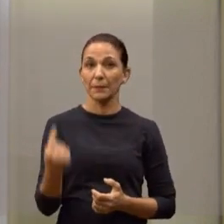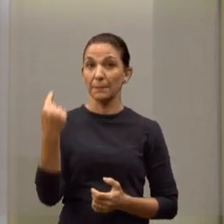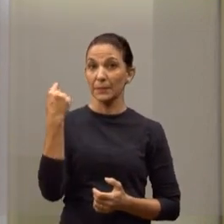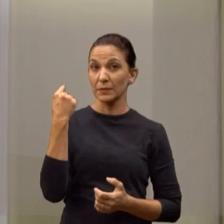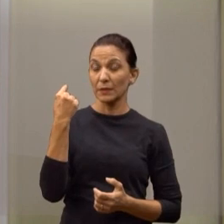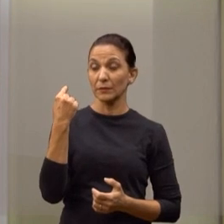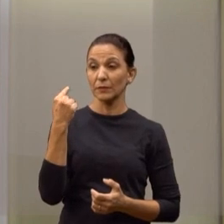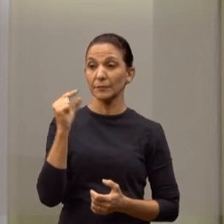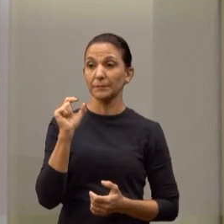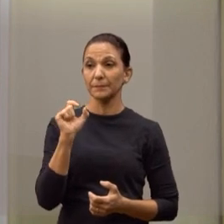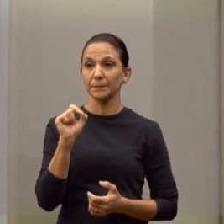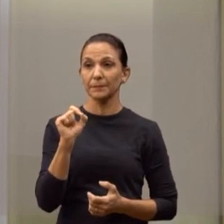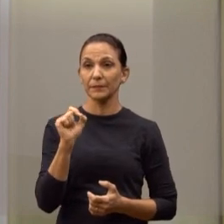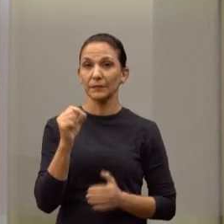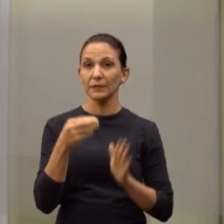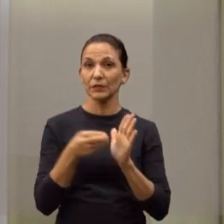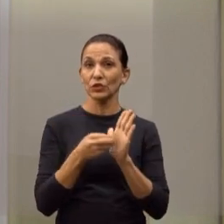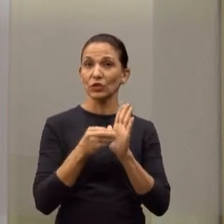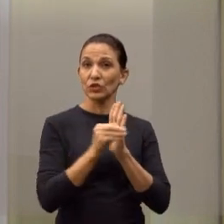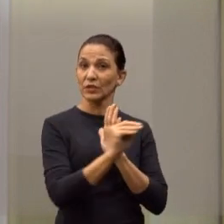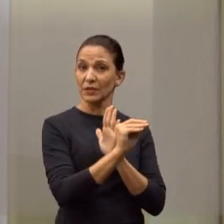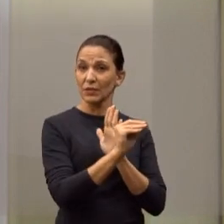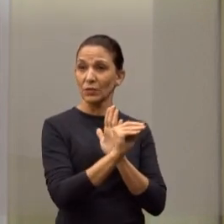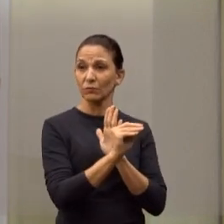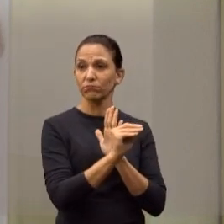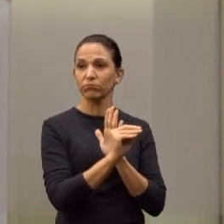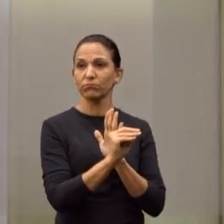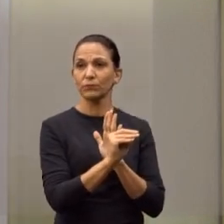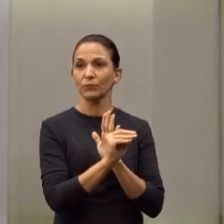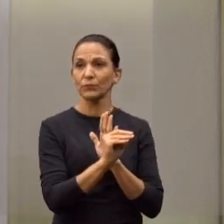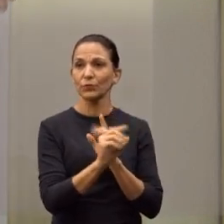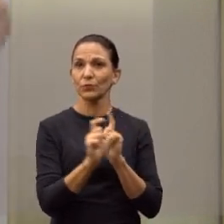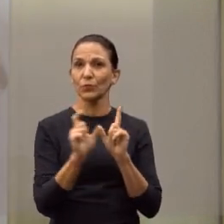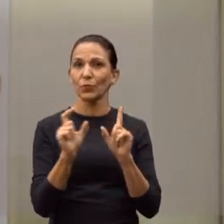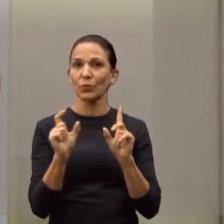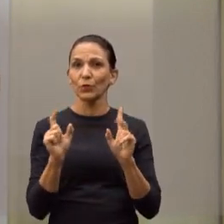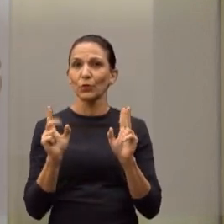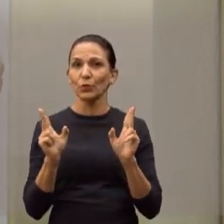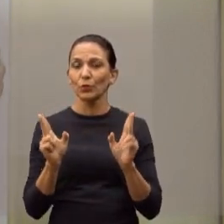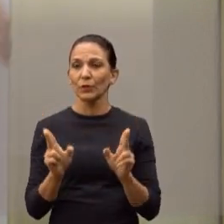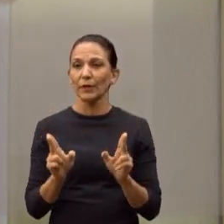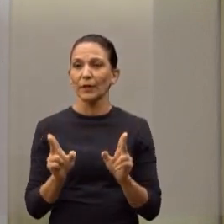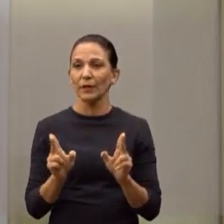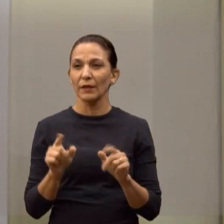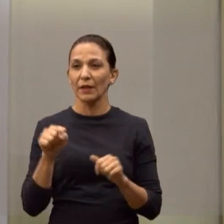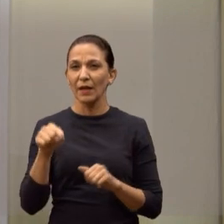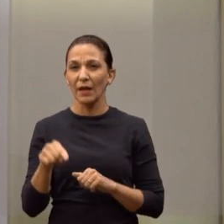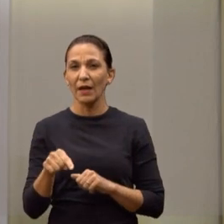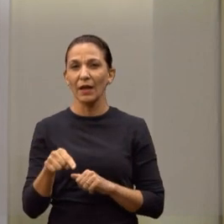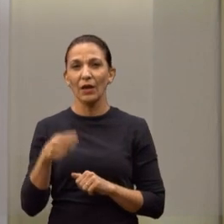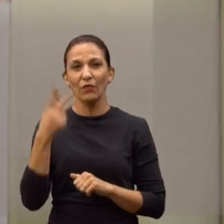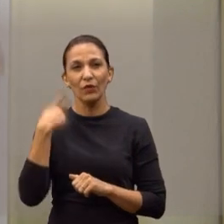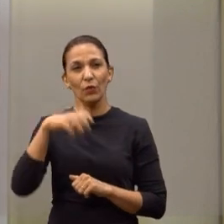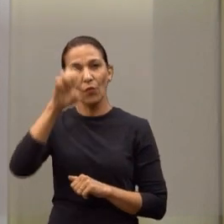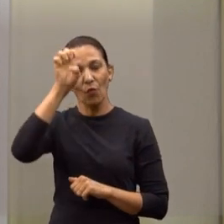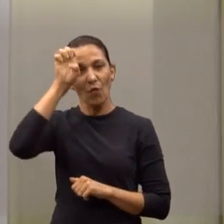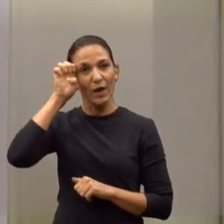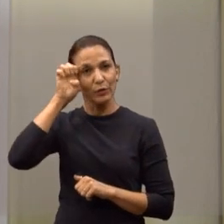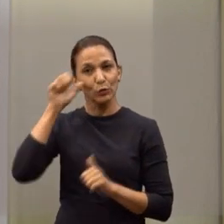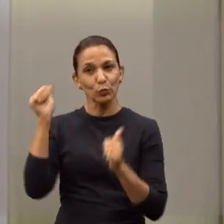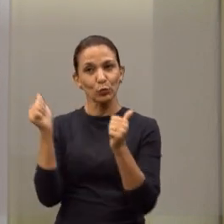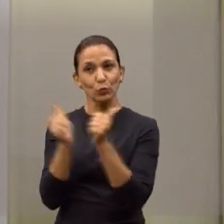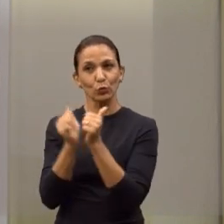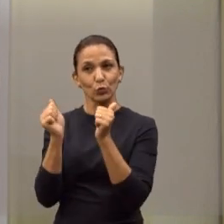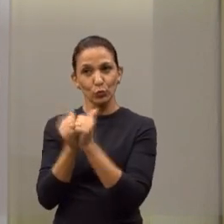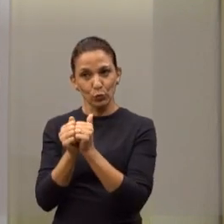Pode pôr as fotos por favor a indicação eu coincidentemente com Edson réu nós tivemos lá com se encontrando Edson réu